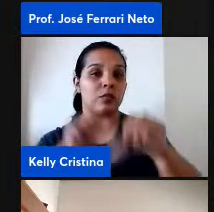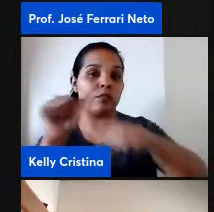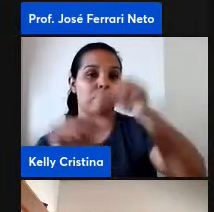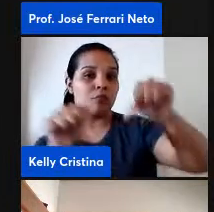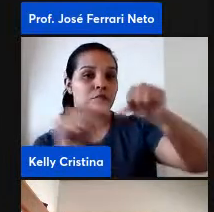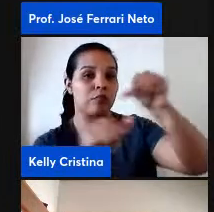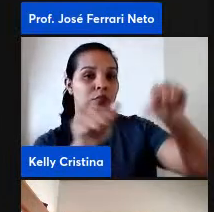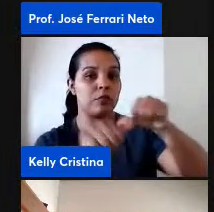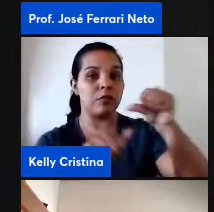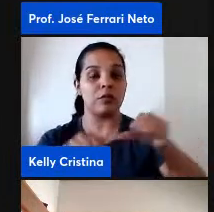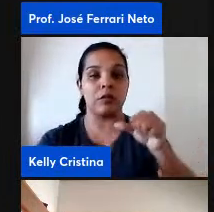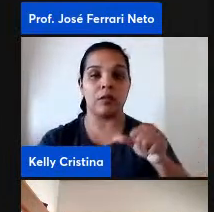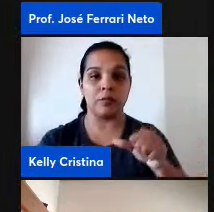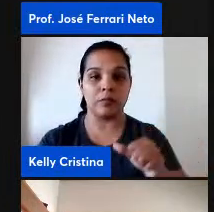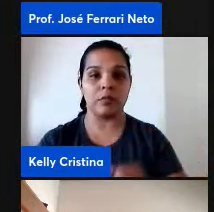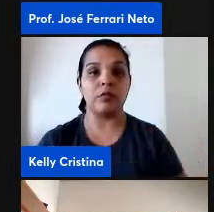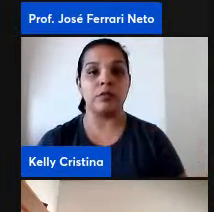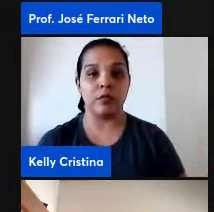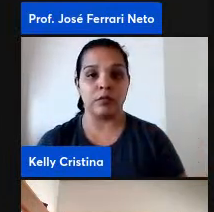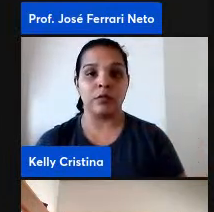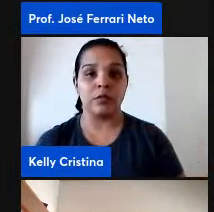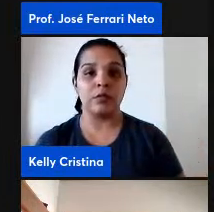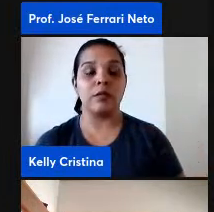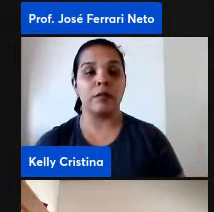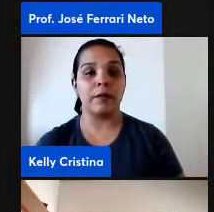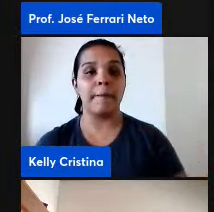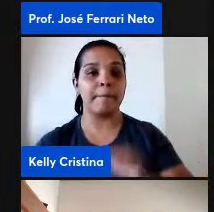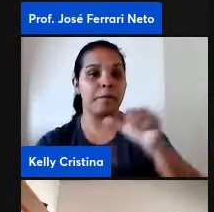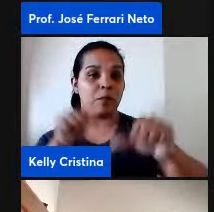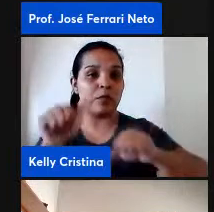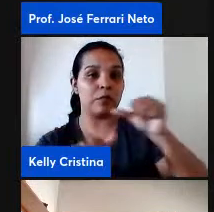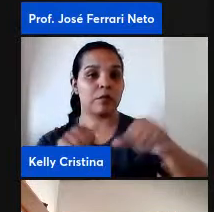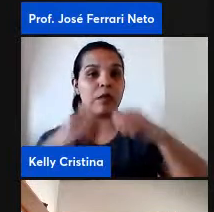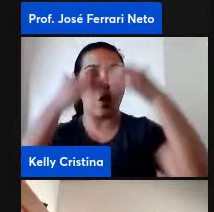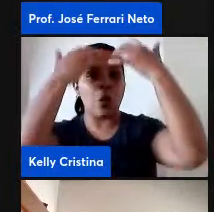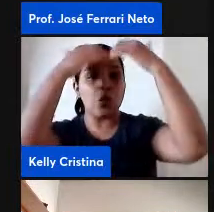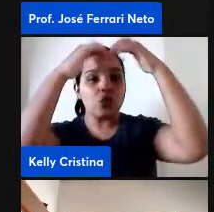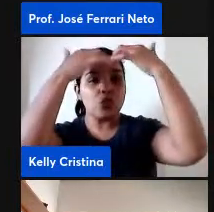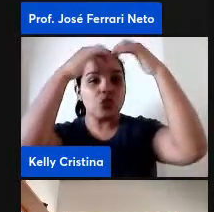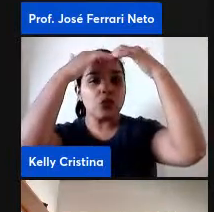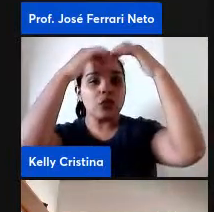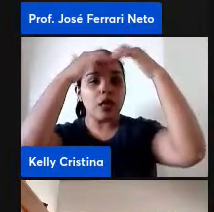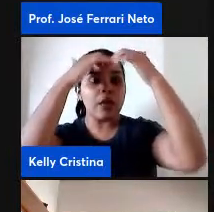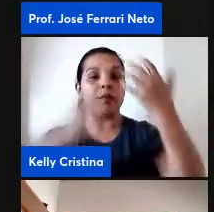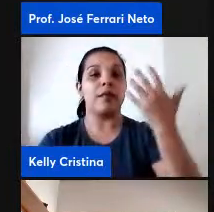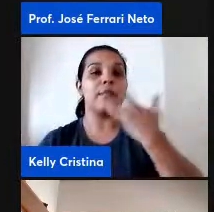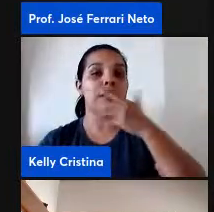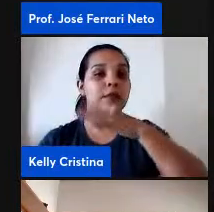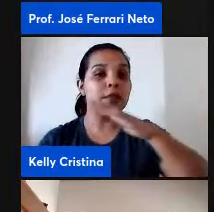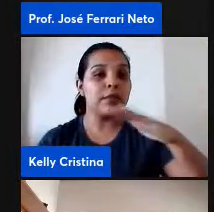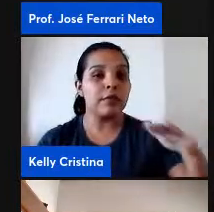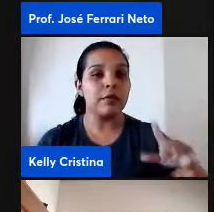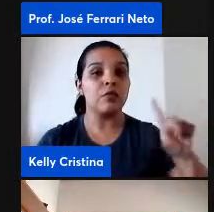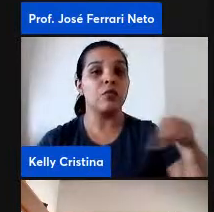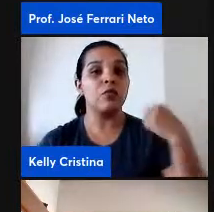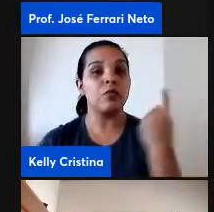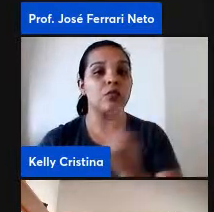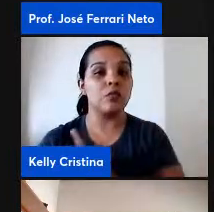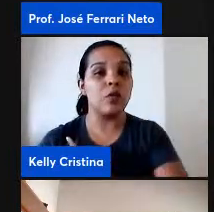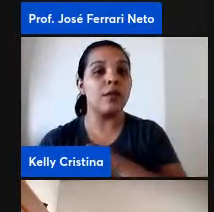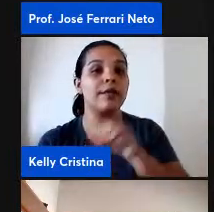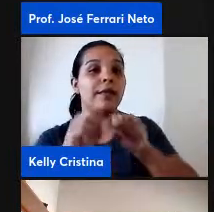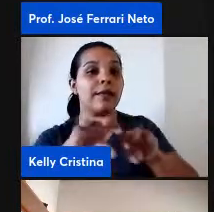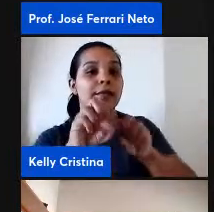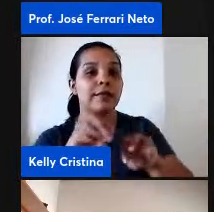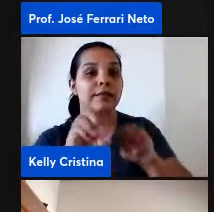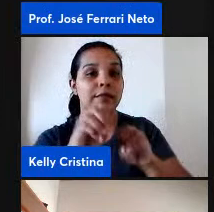eu já falei isso no início, nós modificamos o cérebro das crianças quando nós as ensinamos a ler